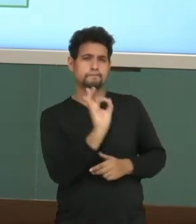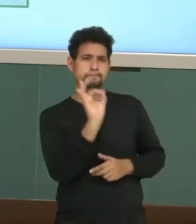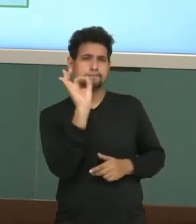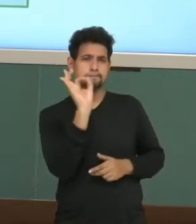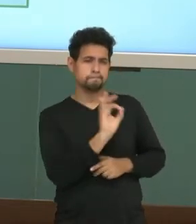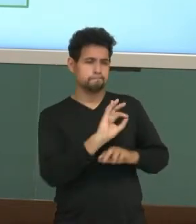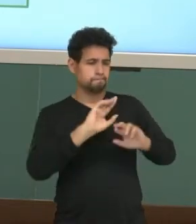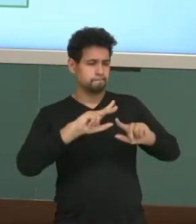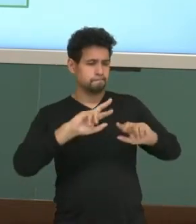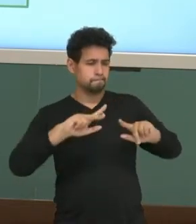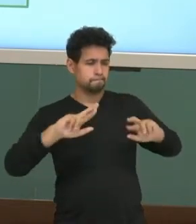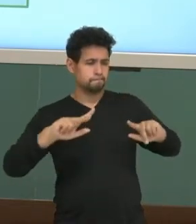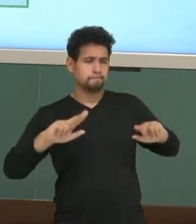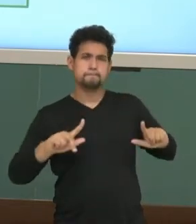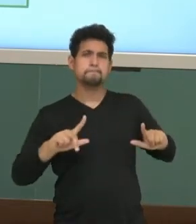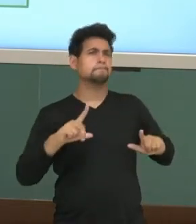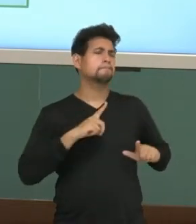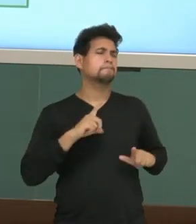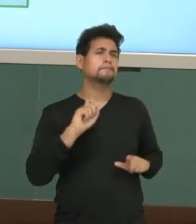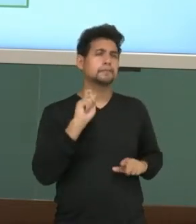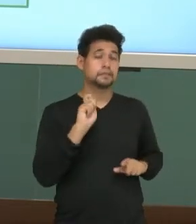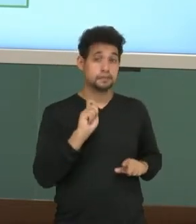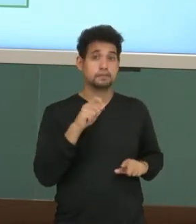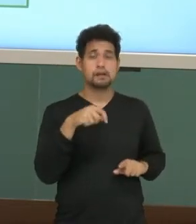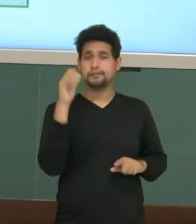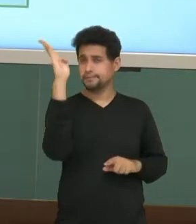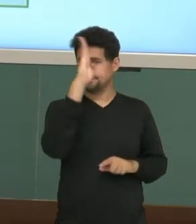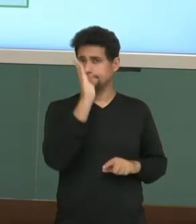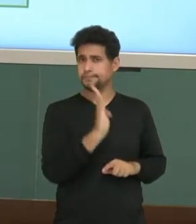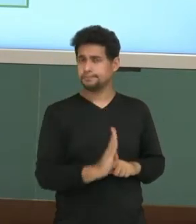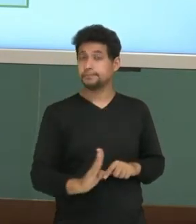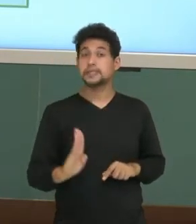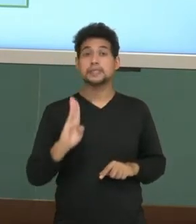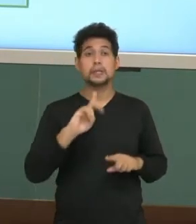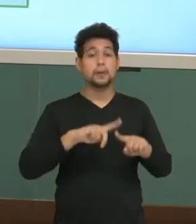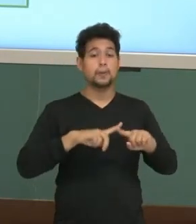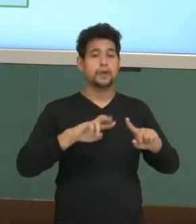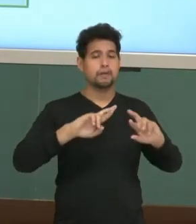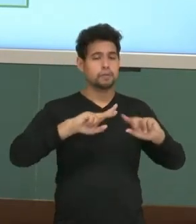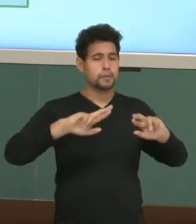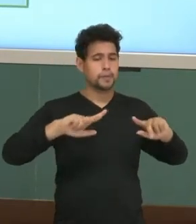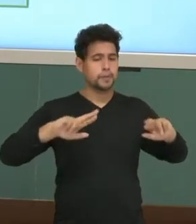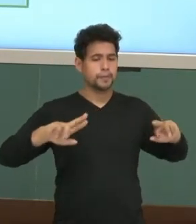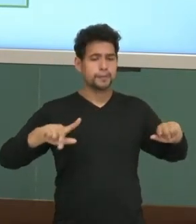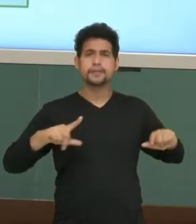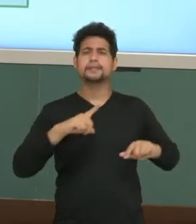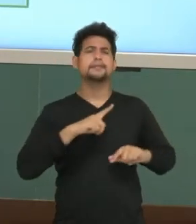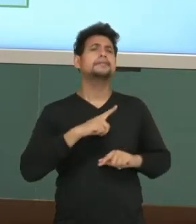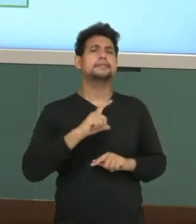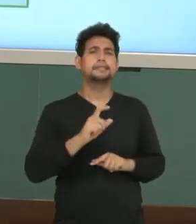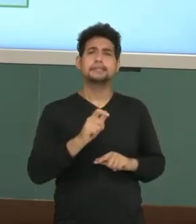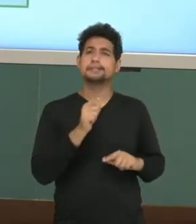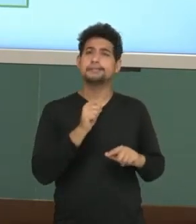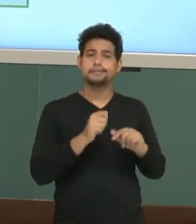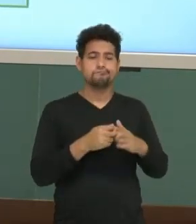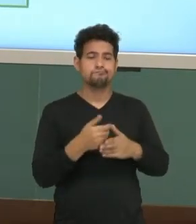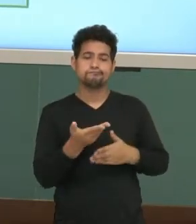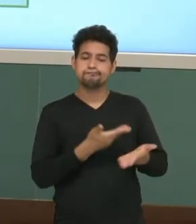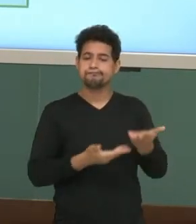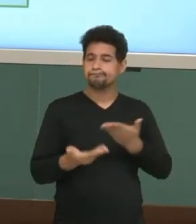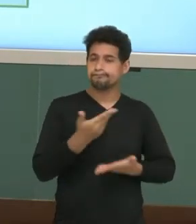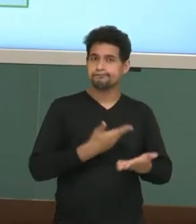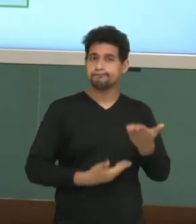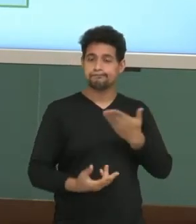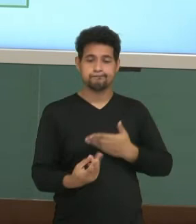ações pertencem ao Estado brasileiro, mas o restante das suas ações encontram-se em negociação na Bolsa de